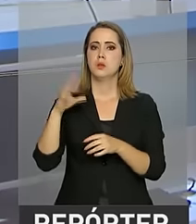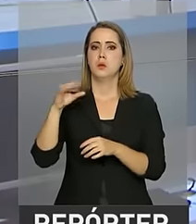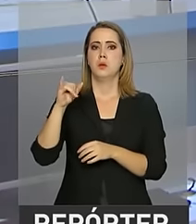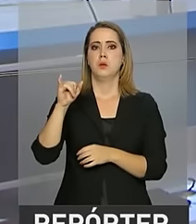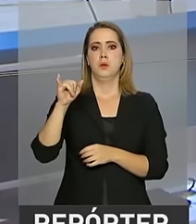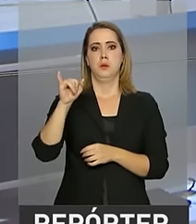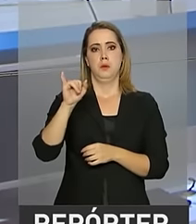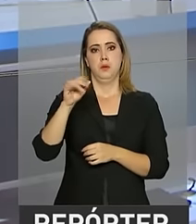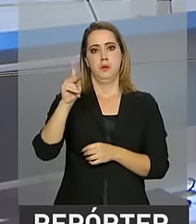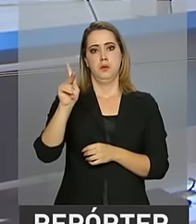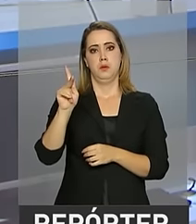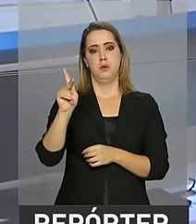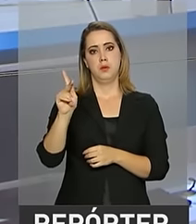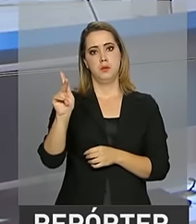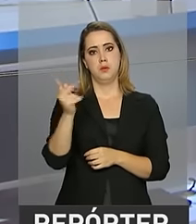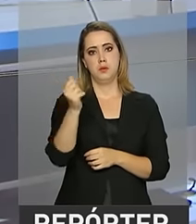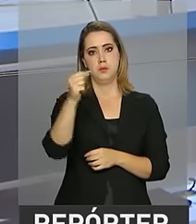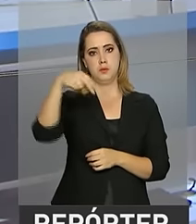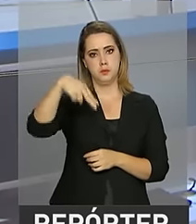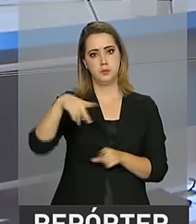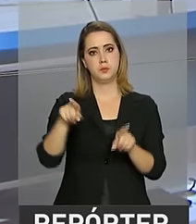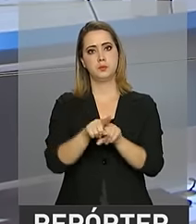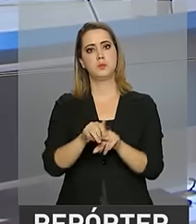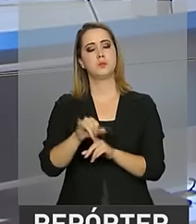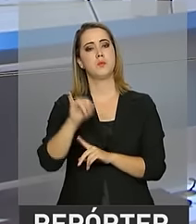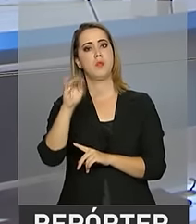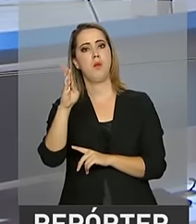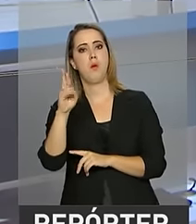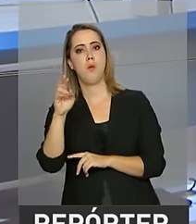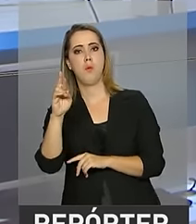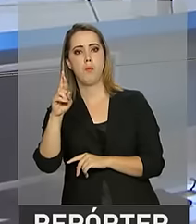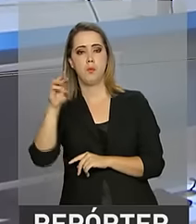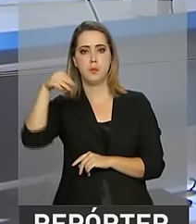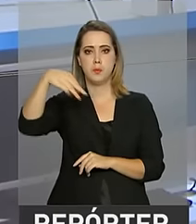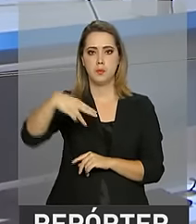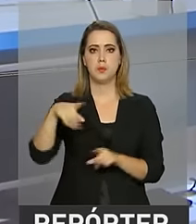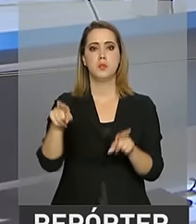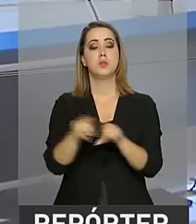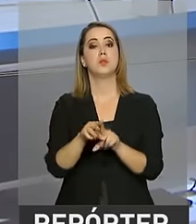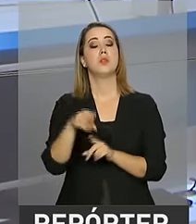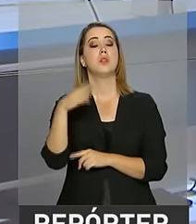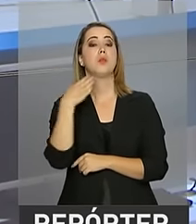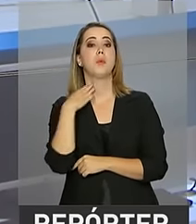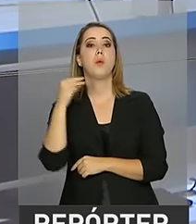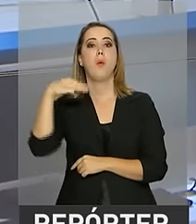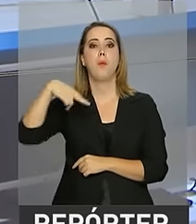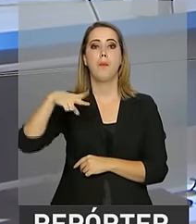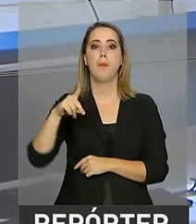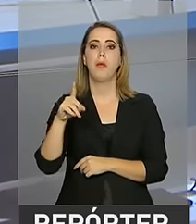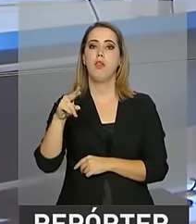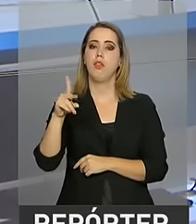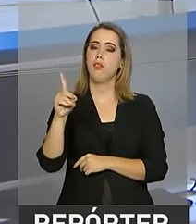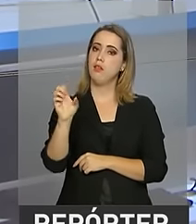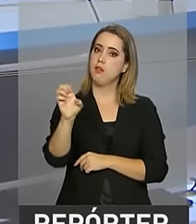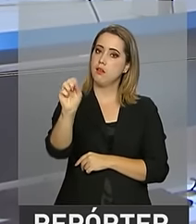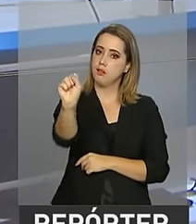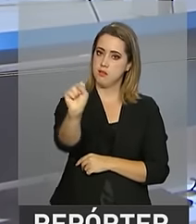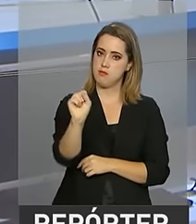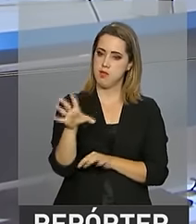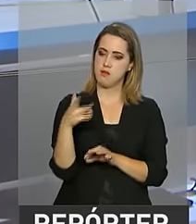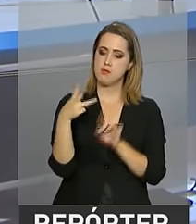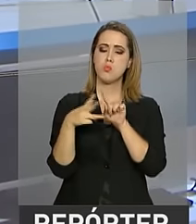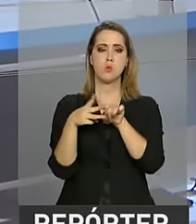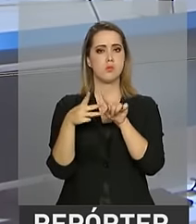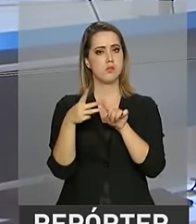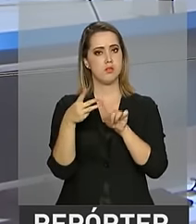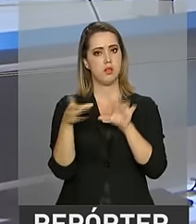histórico e artístico nacional o ifan o Instituto Brasileiro de museus ibran e o Banco Nacional de desenvolvimento econômico social